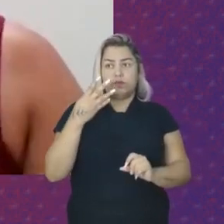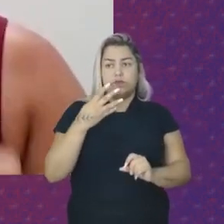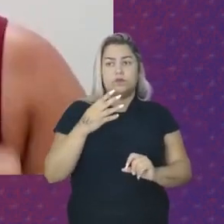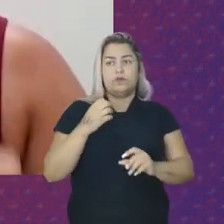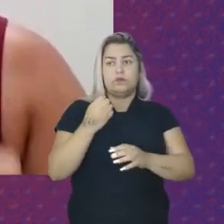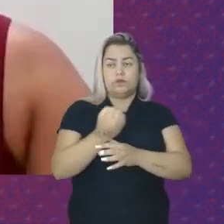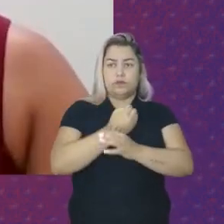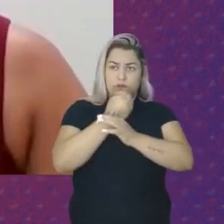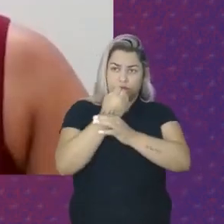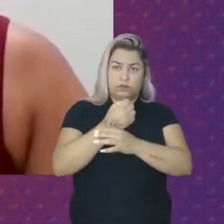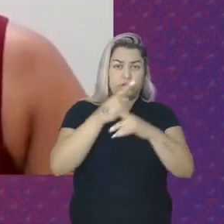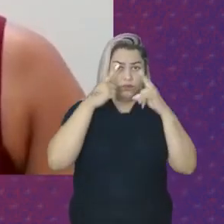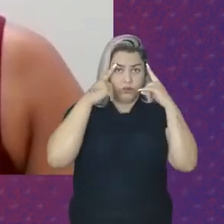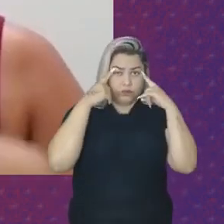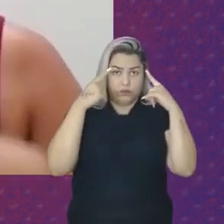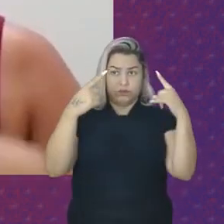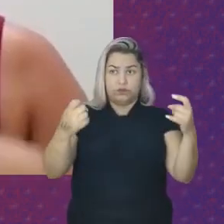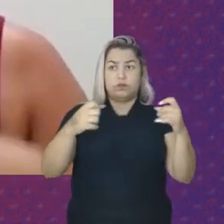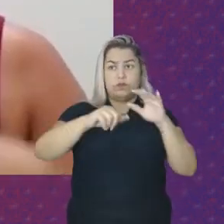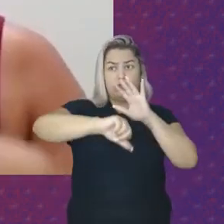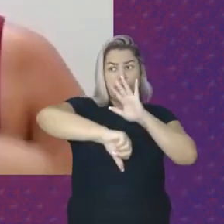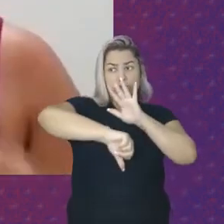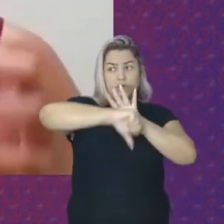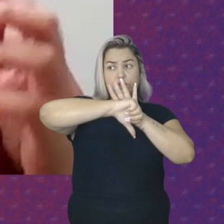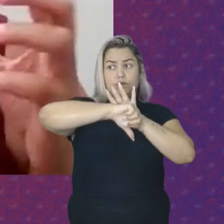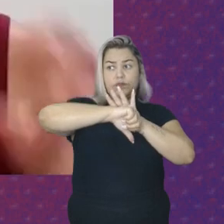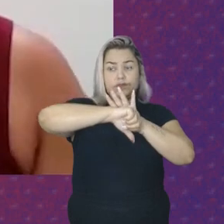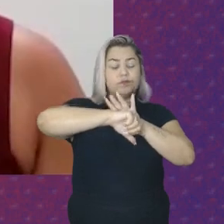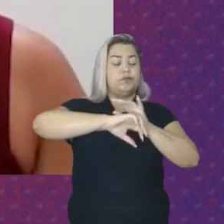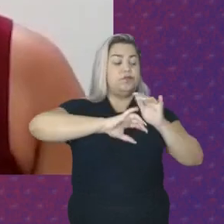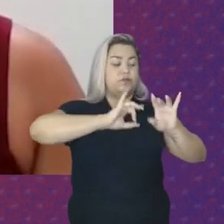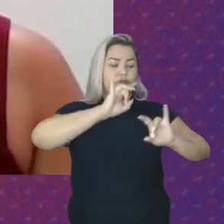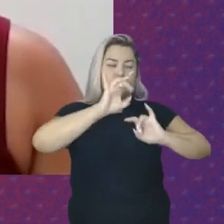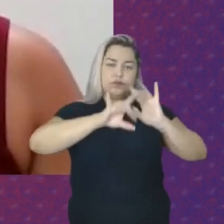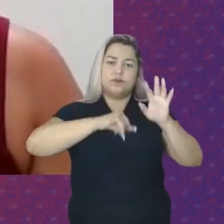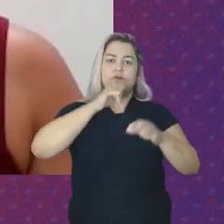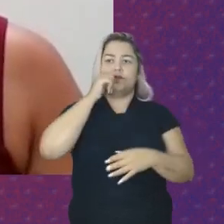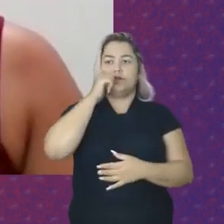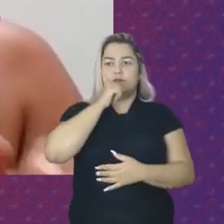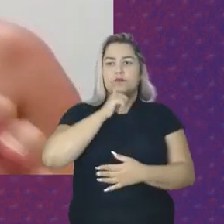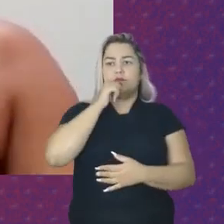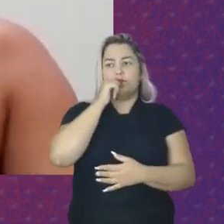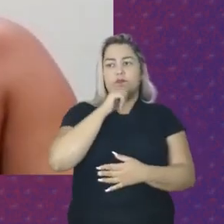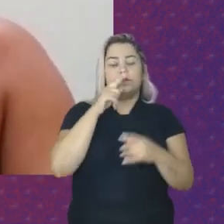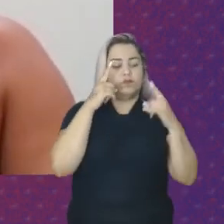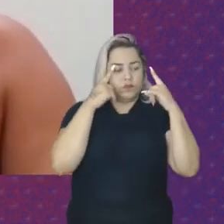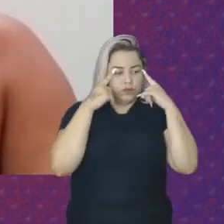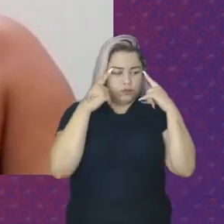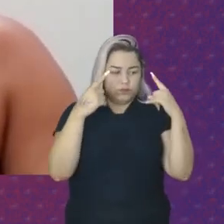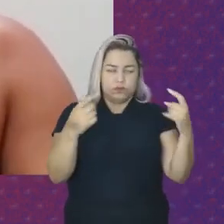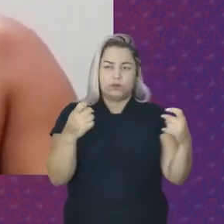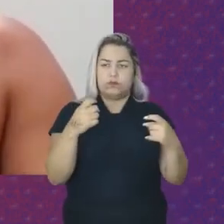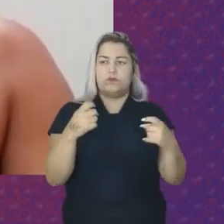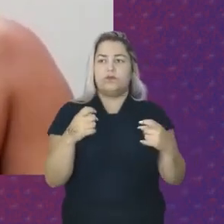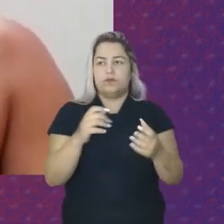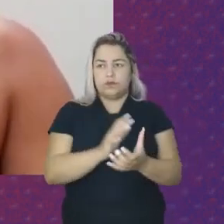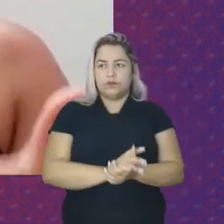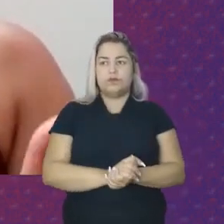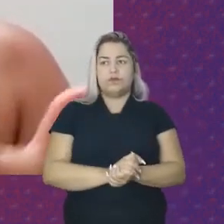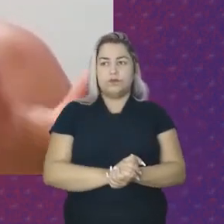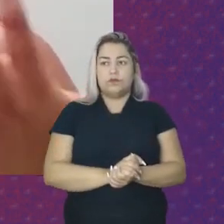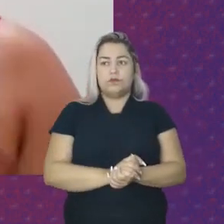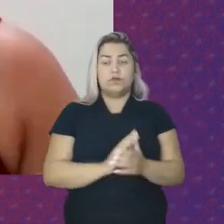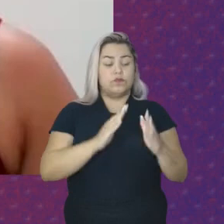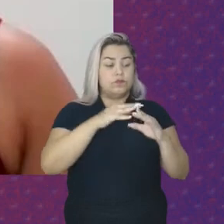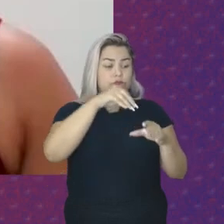apoio às vítimas da criminalidade, em especial as mulheres que foram vítimas de violência doméstica e as famílias